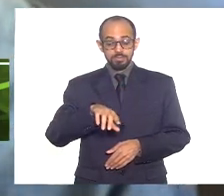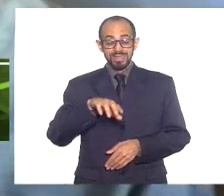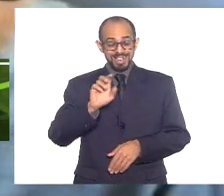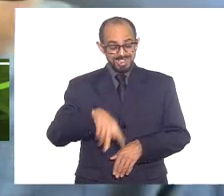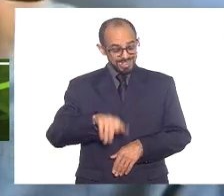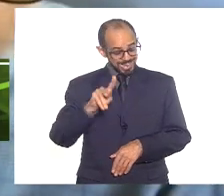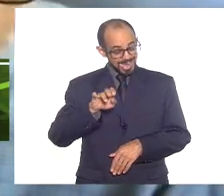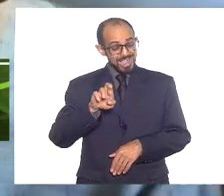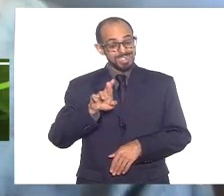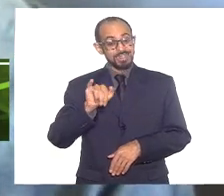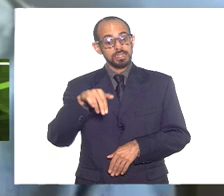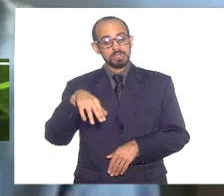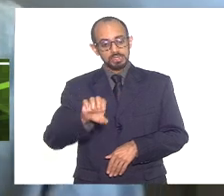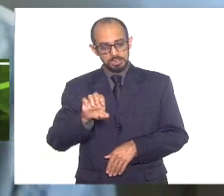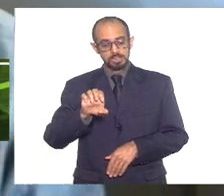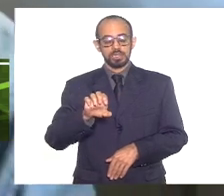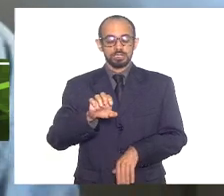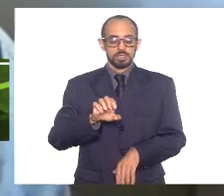Karine Cuesta.